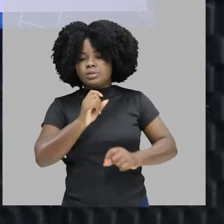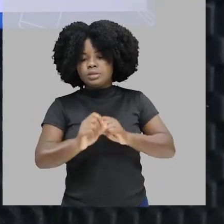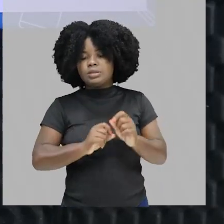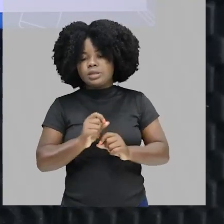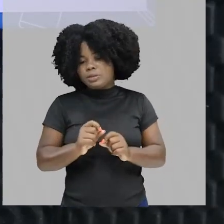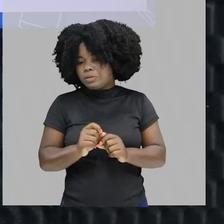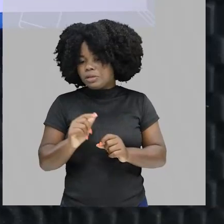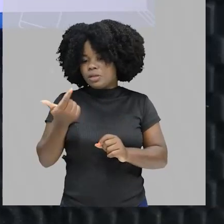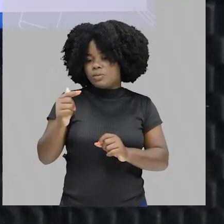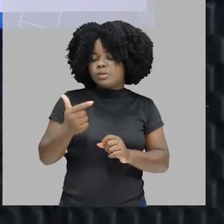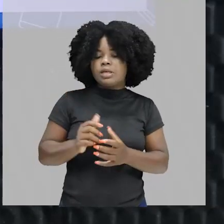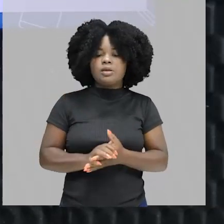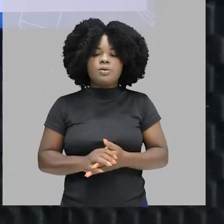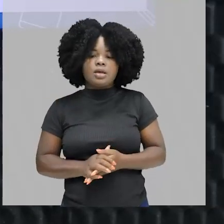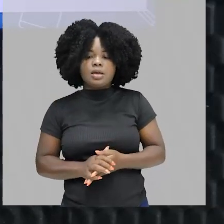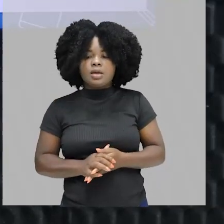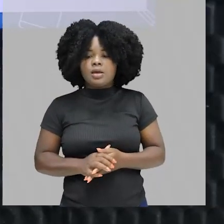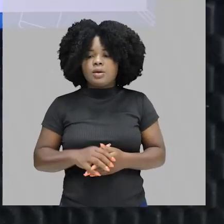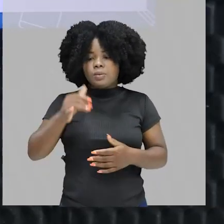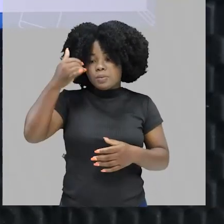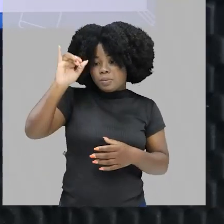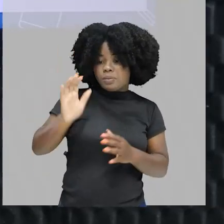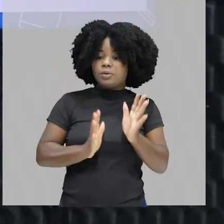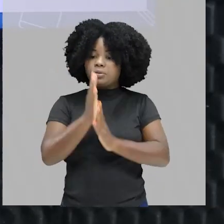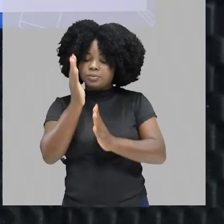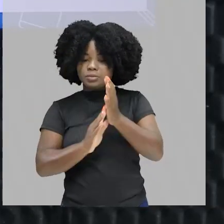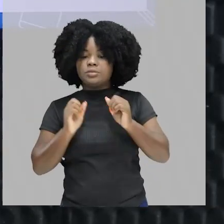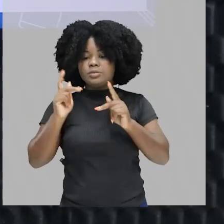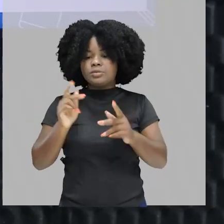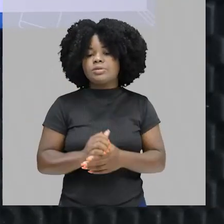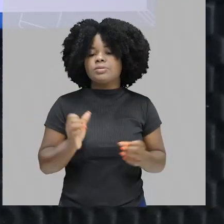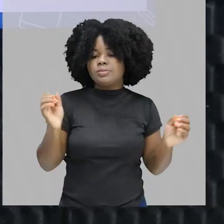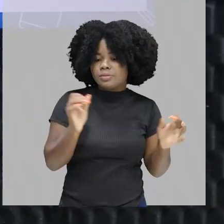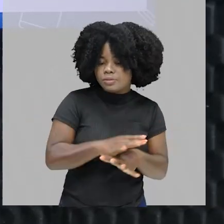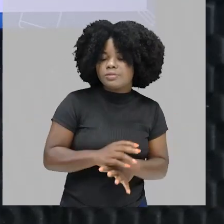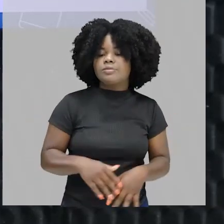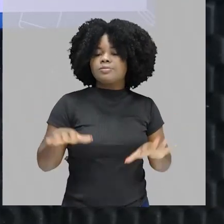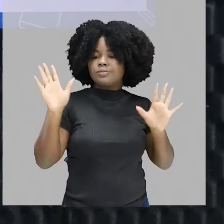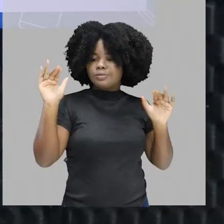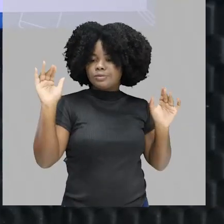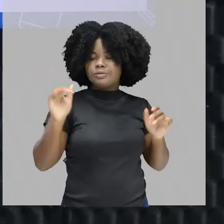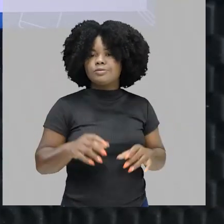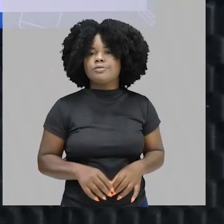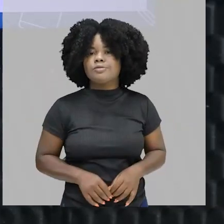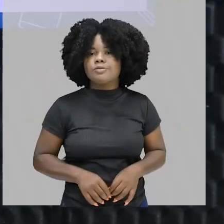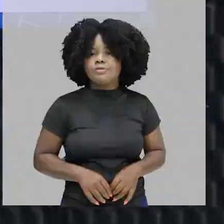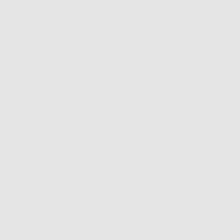muito isso, beleza? Então, galera, nos acompanhe na plataforma Gonçalves Dias. Valeu!